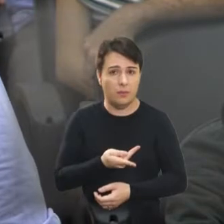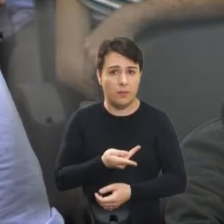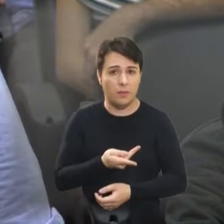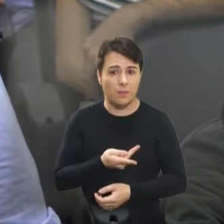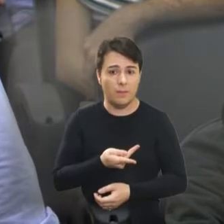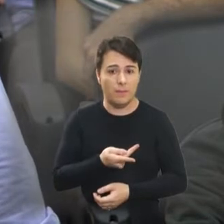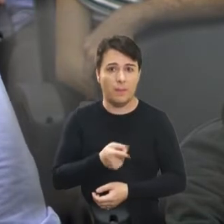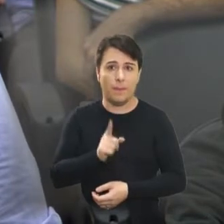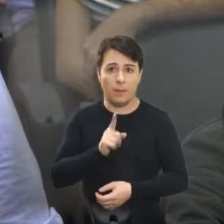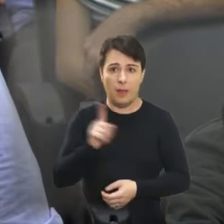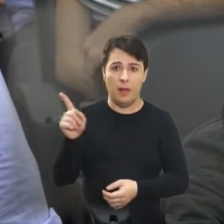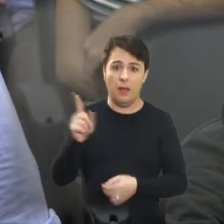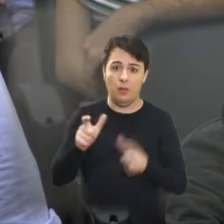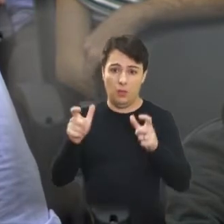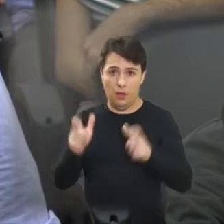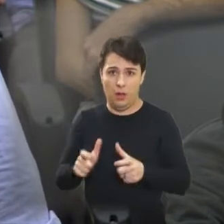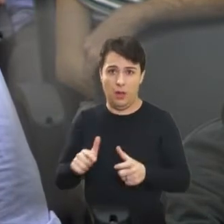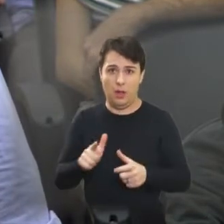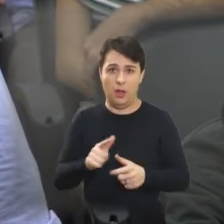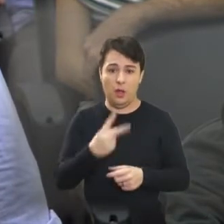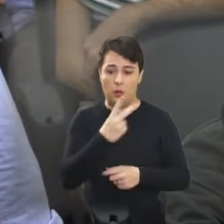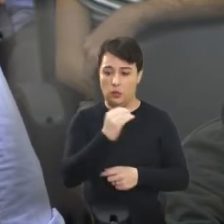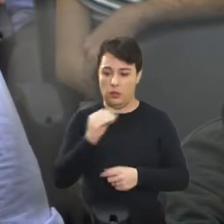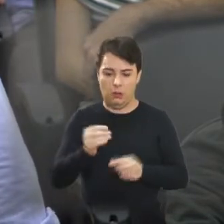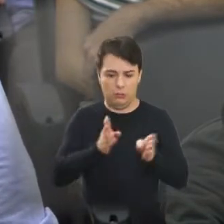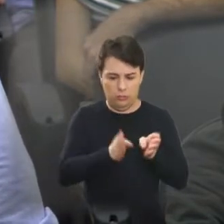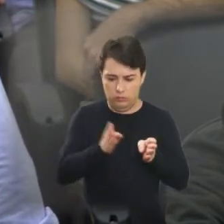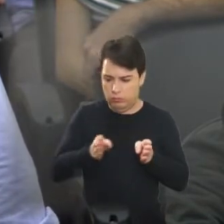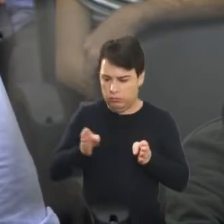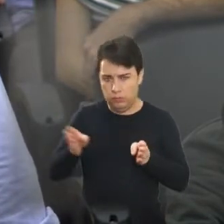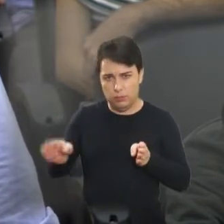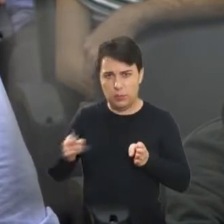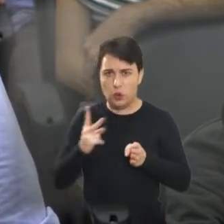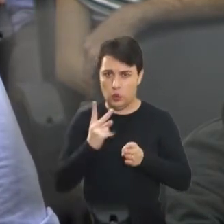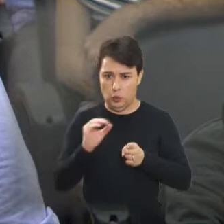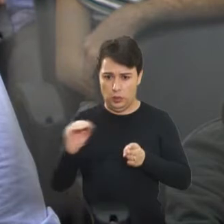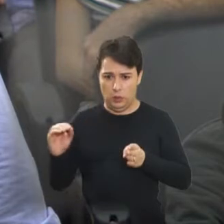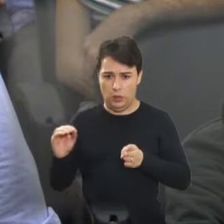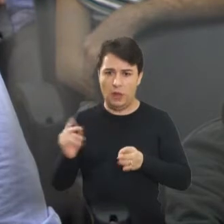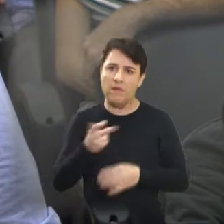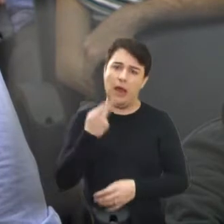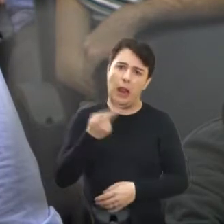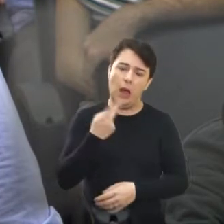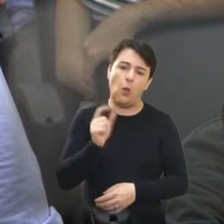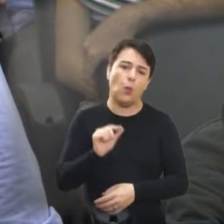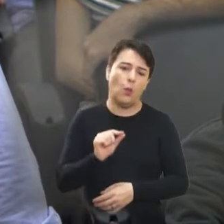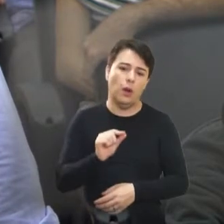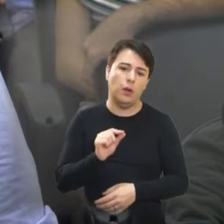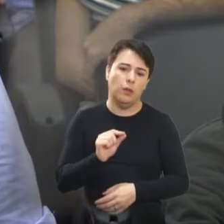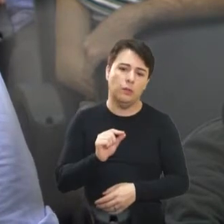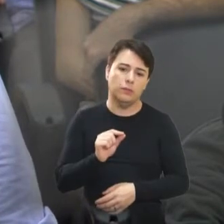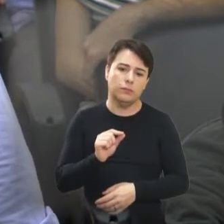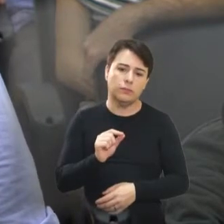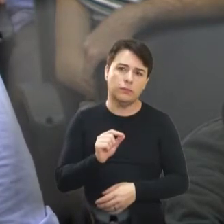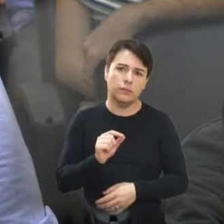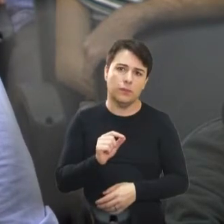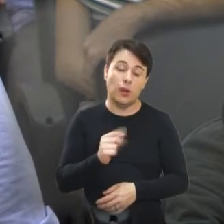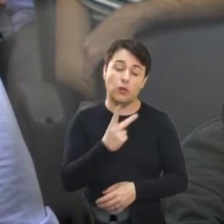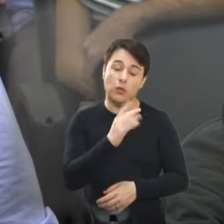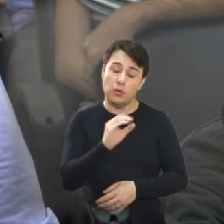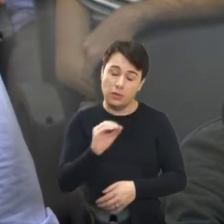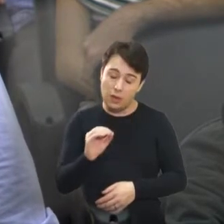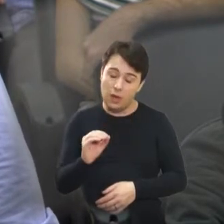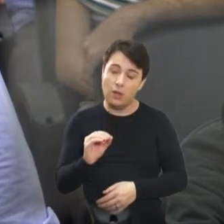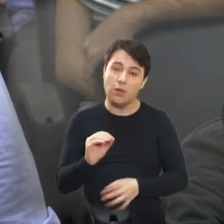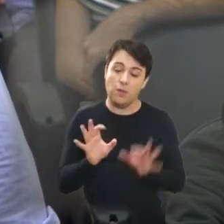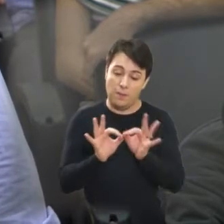em desmembrar aquelas áreas em 200 lotes, nós estamos falando em, pelo menos, em 200 metros quadrados,